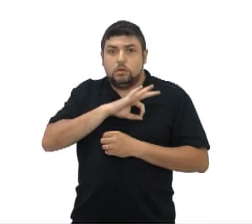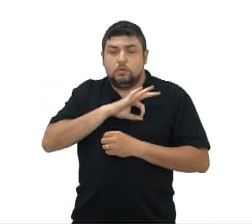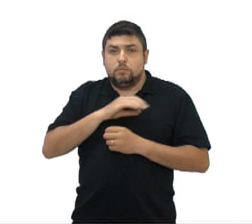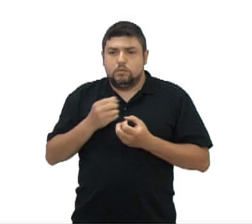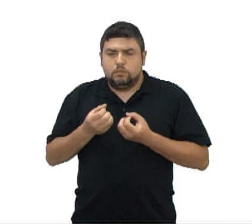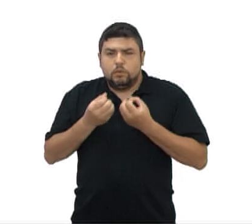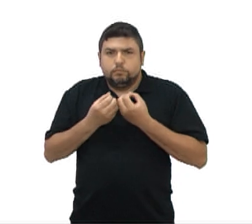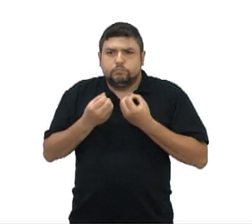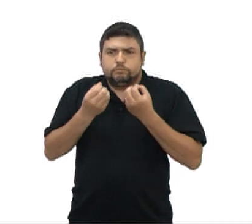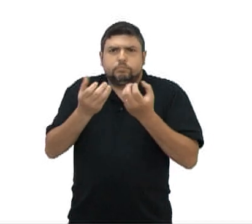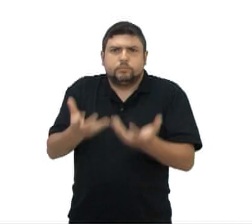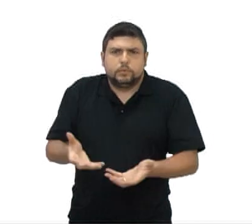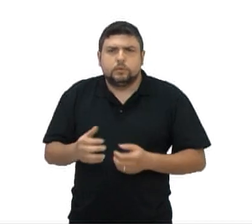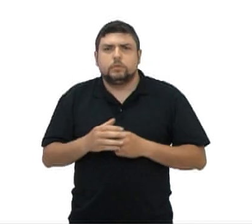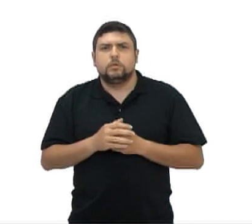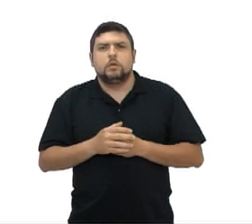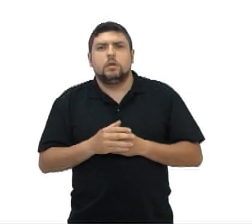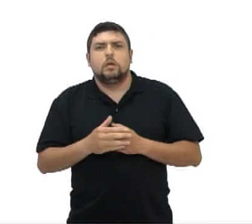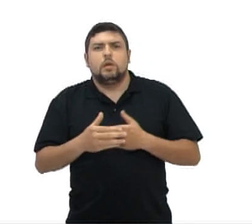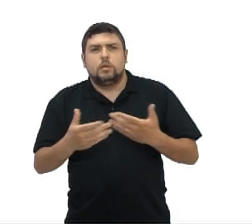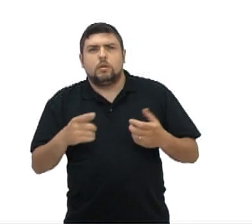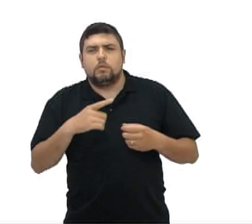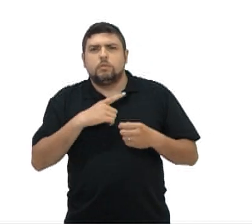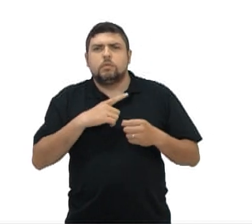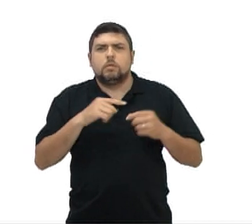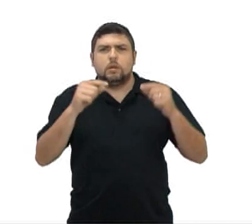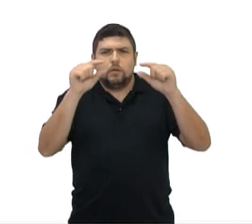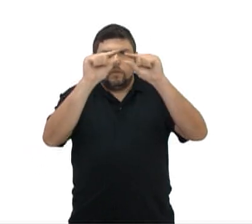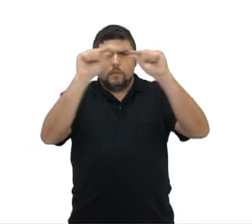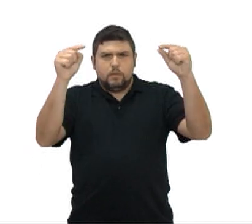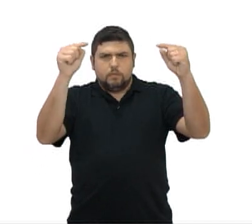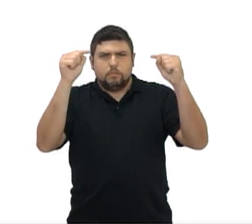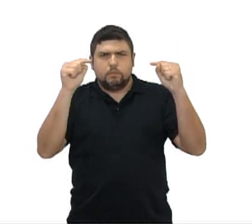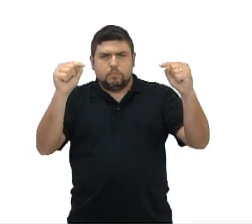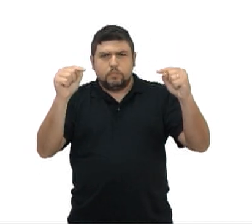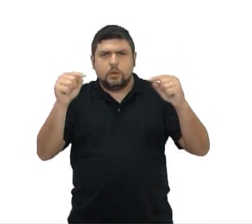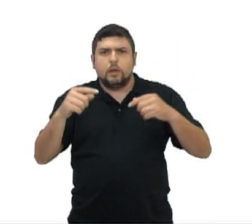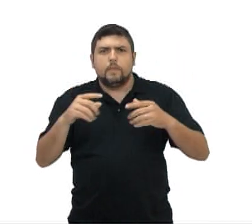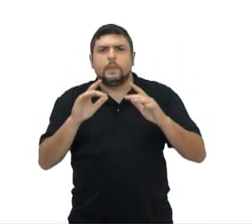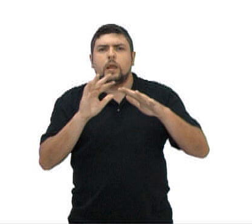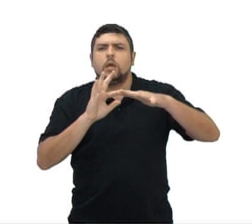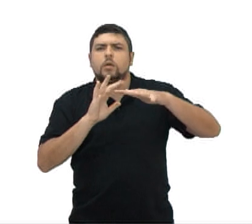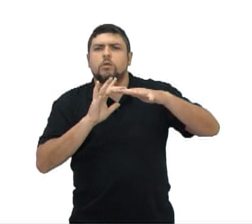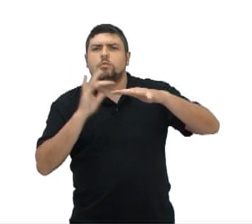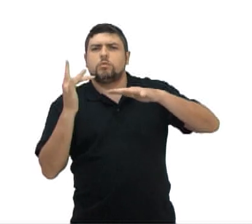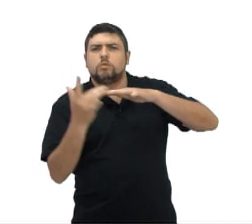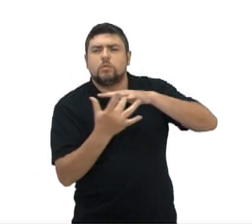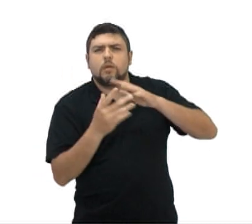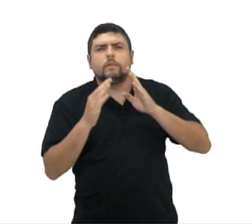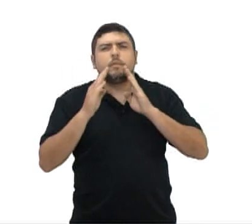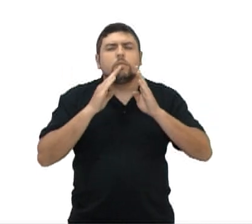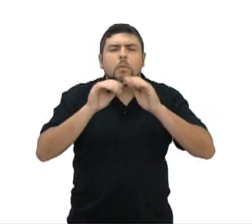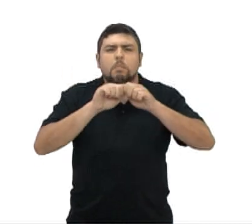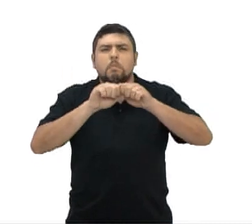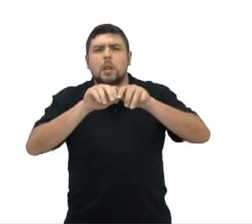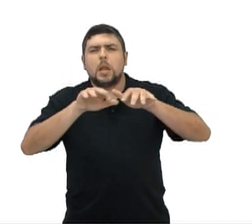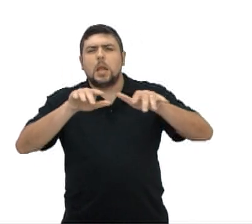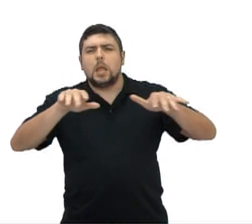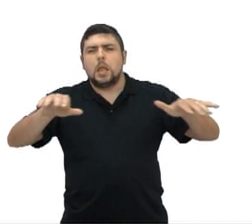subtítulo tem ali compartilhe nas redes sociais, né, vejam que esse é um modelo de boletim de ocorrência, ele traz ali a